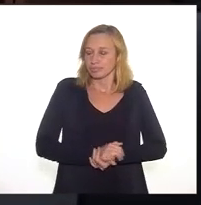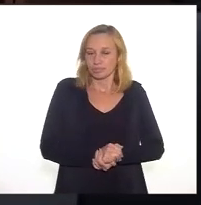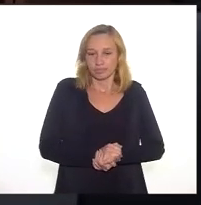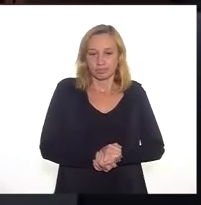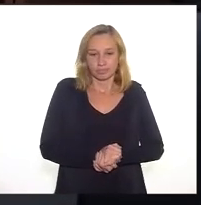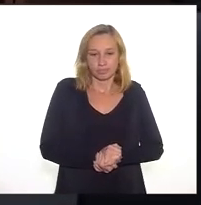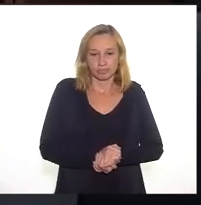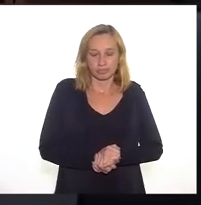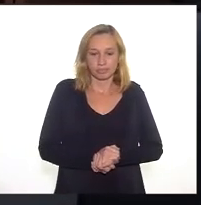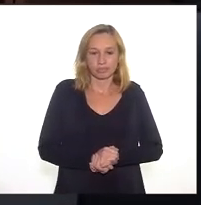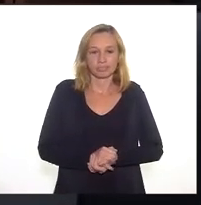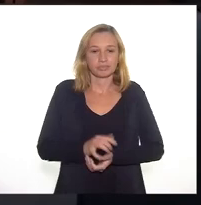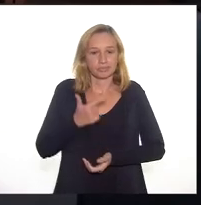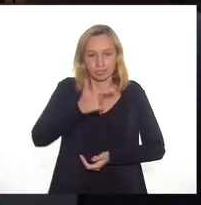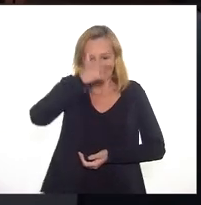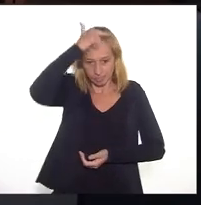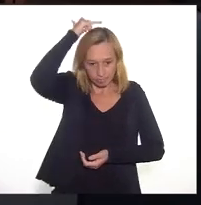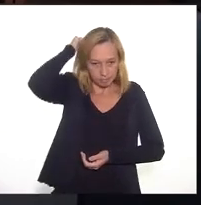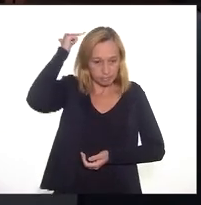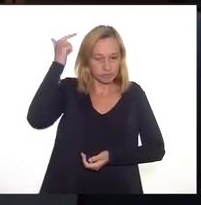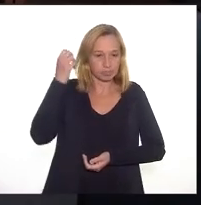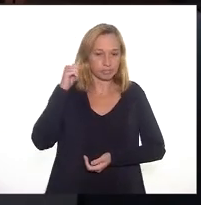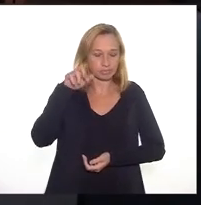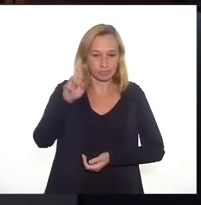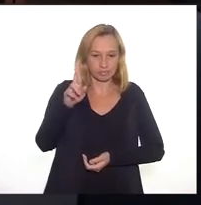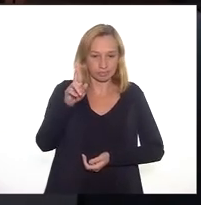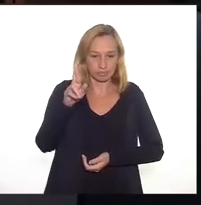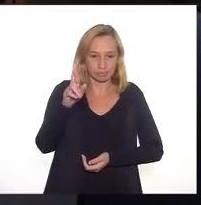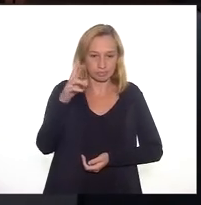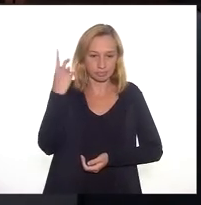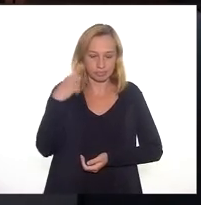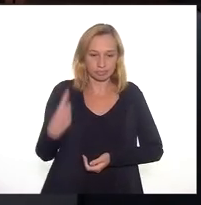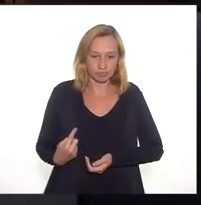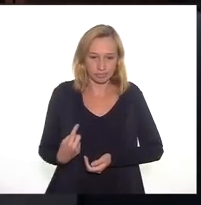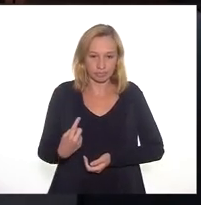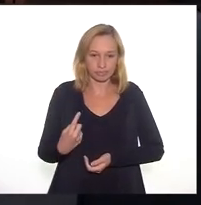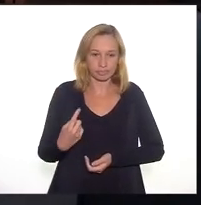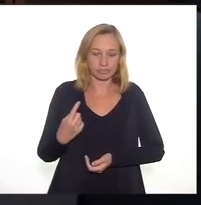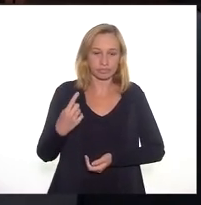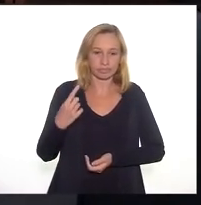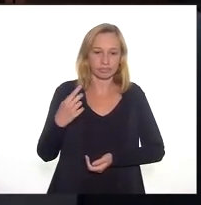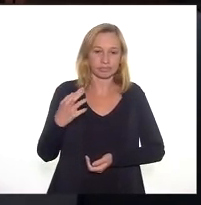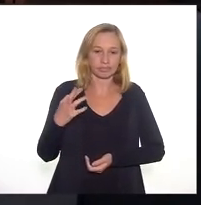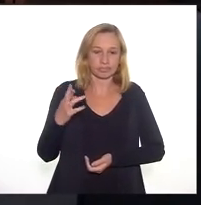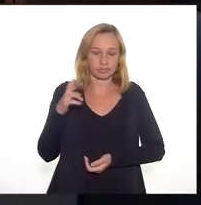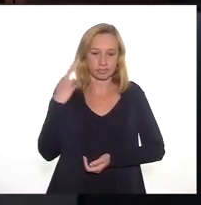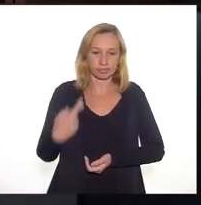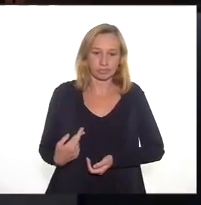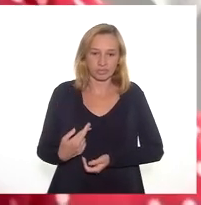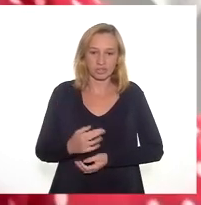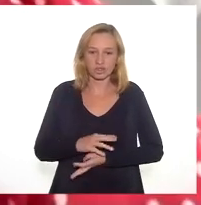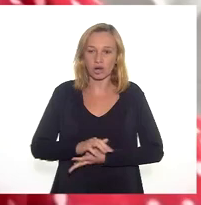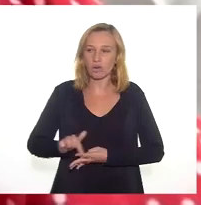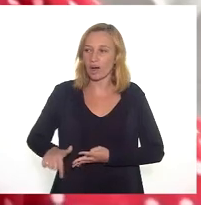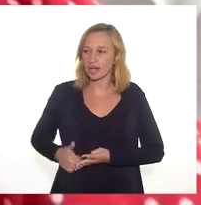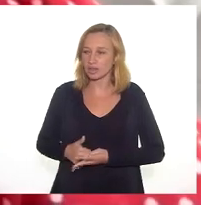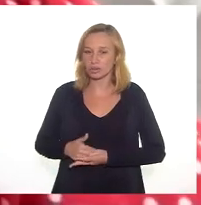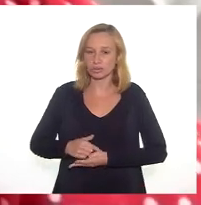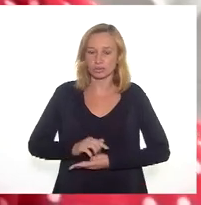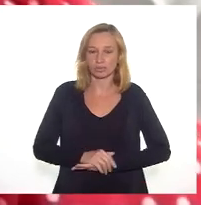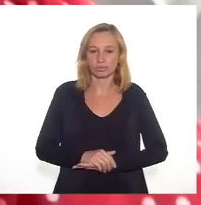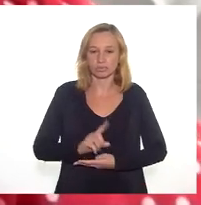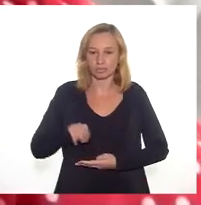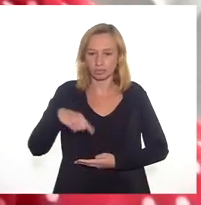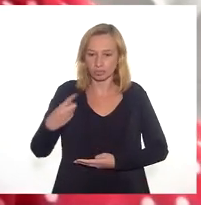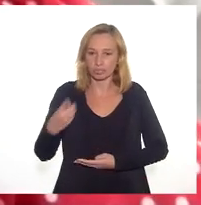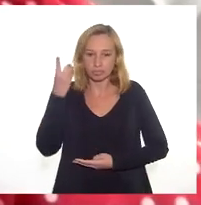Paulo, Eliomar e Dani. E Renata Souza agora. Presidente, só avisar, tem outros